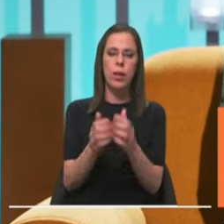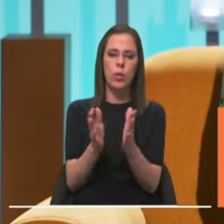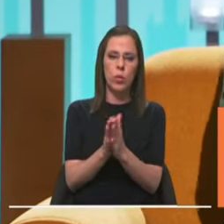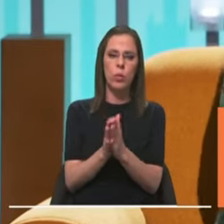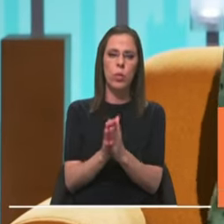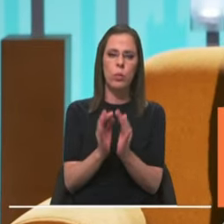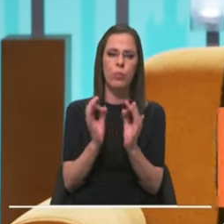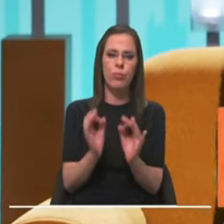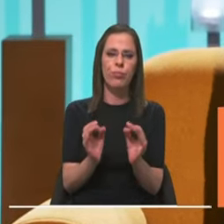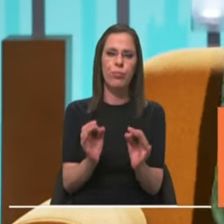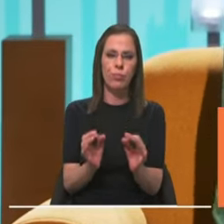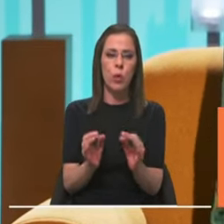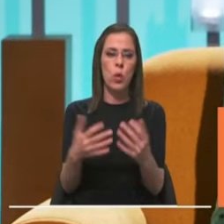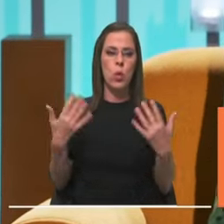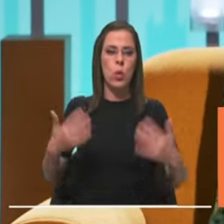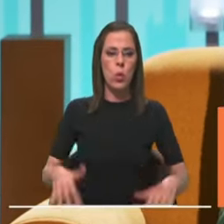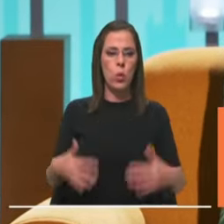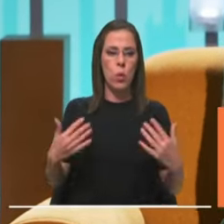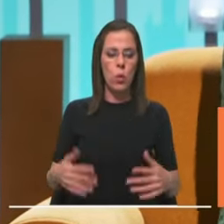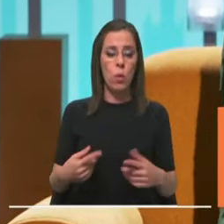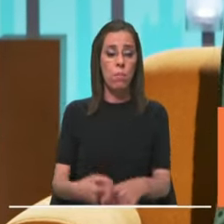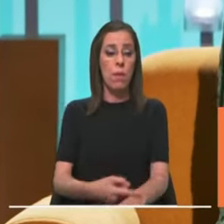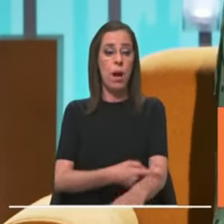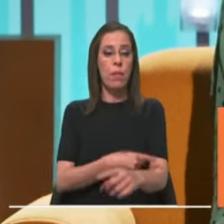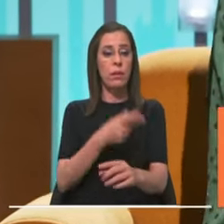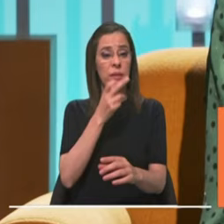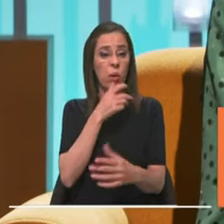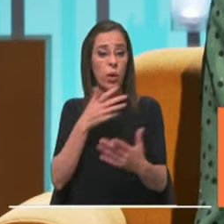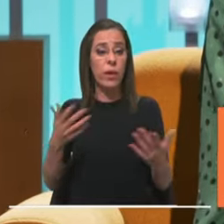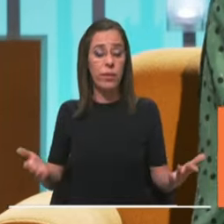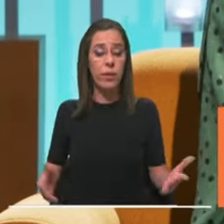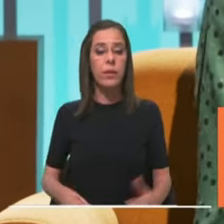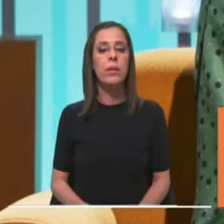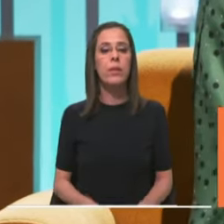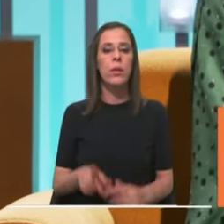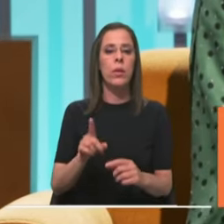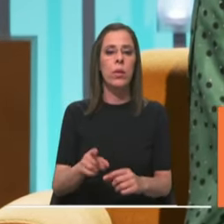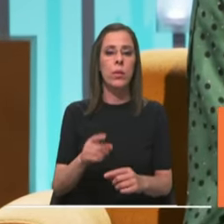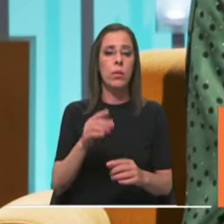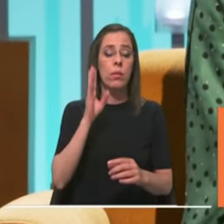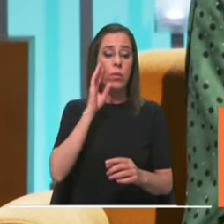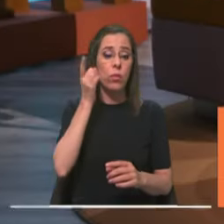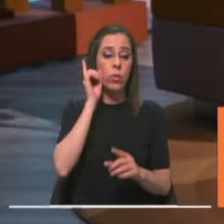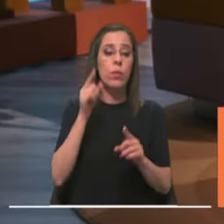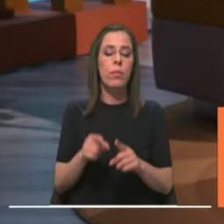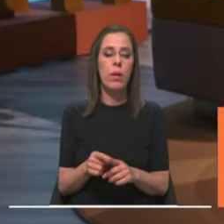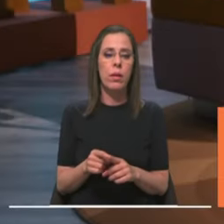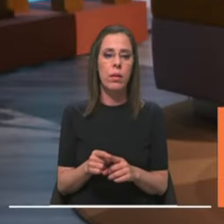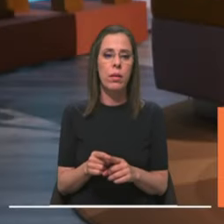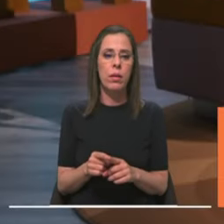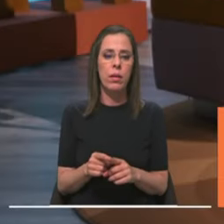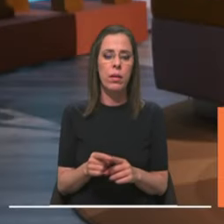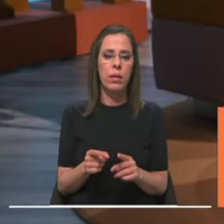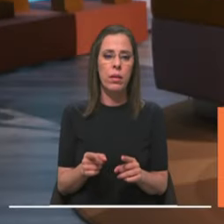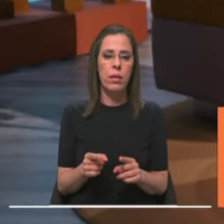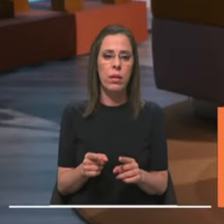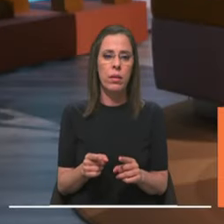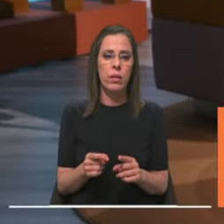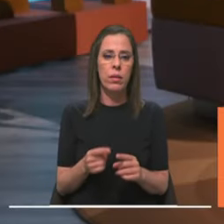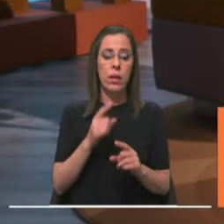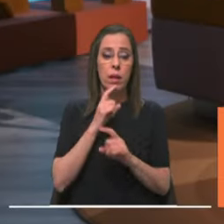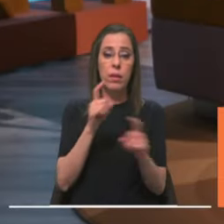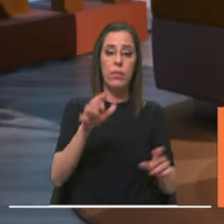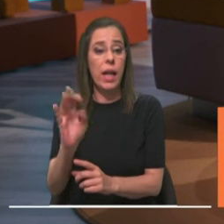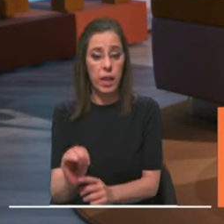ter tido realmente tomado proporções de tal forma bizarras, que o seu quartel de bombeiros teve que emitir